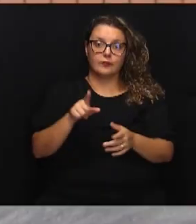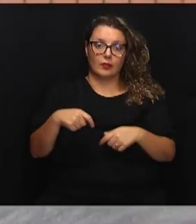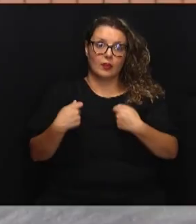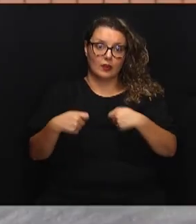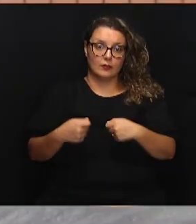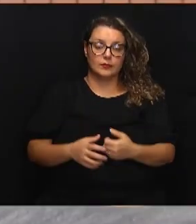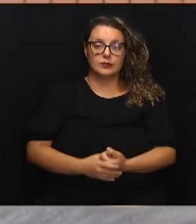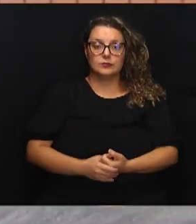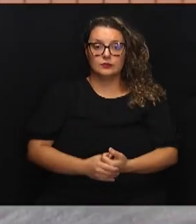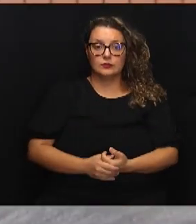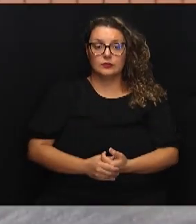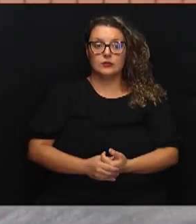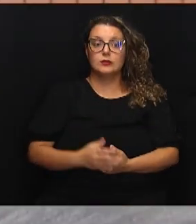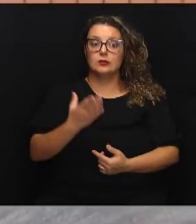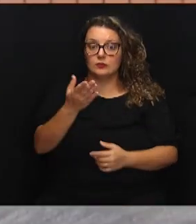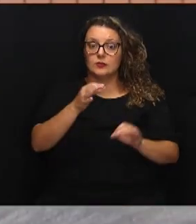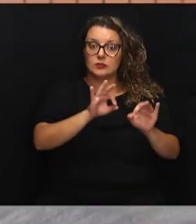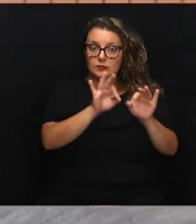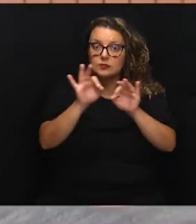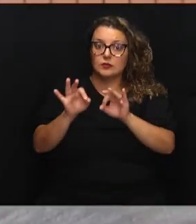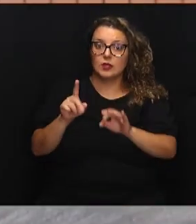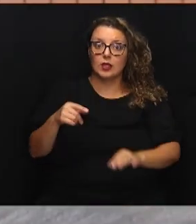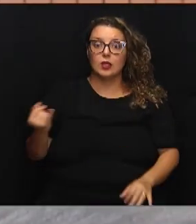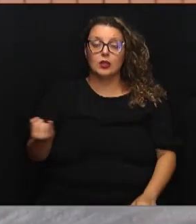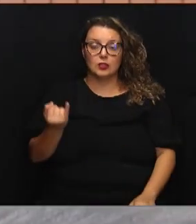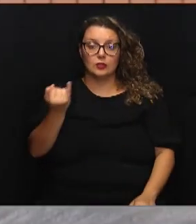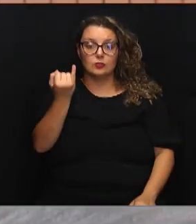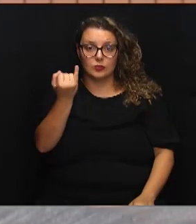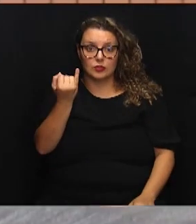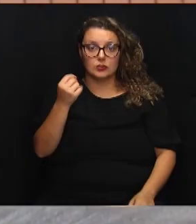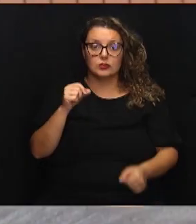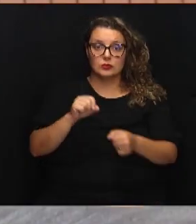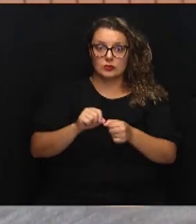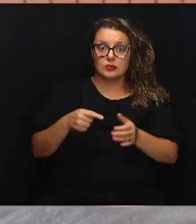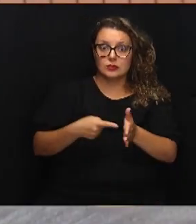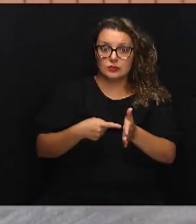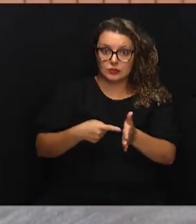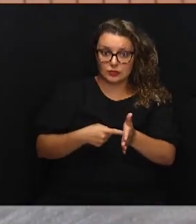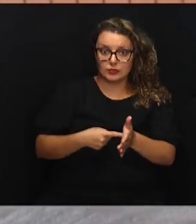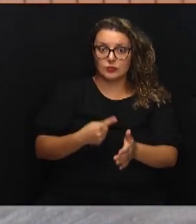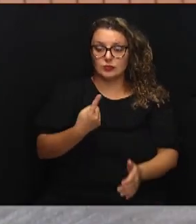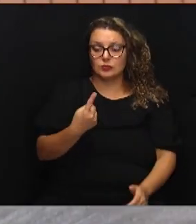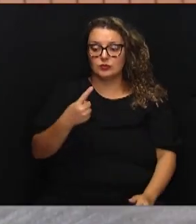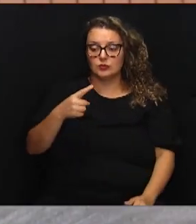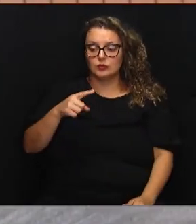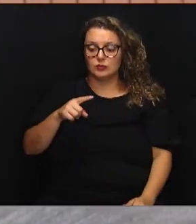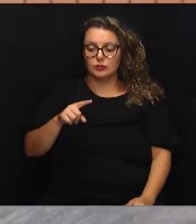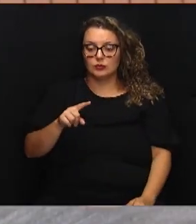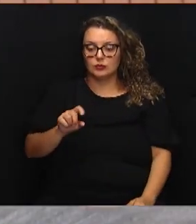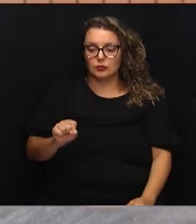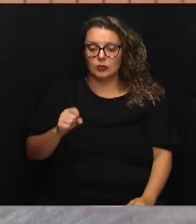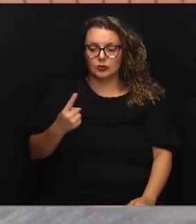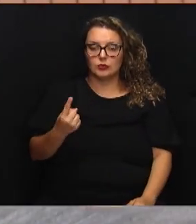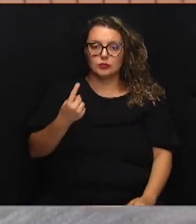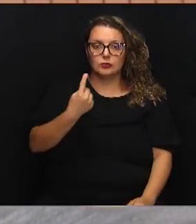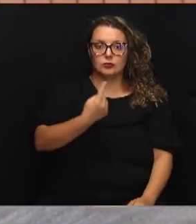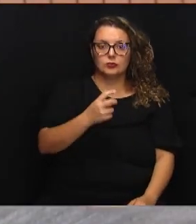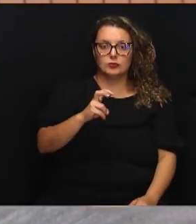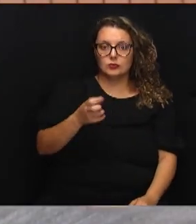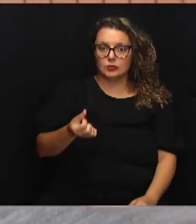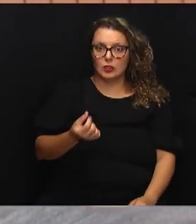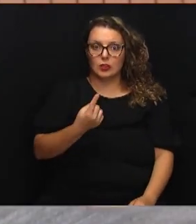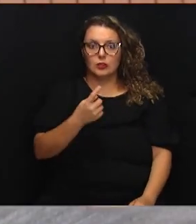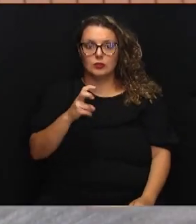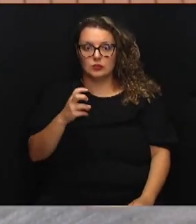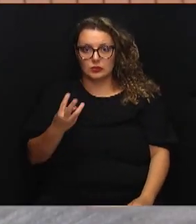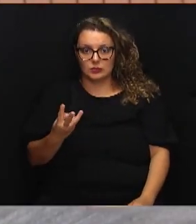necessária. Então, você que está nos assistindo, é muito importante fazer a denúncia através do 181, do 156, do 153, que